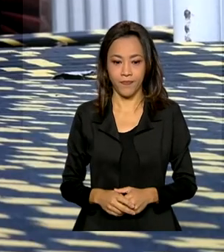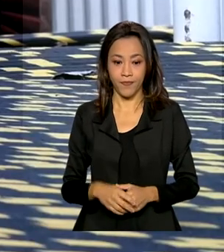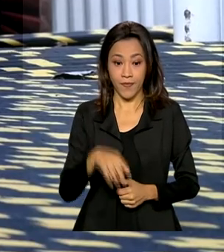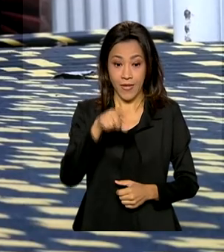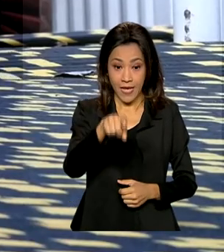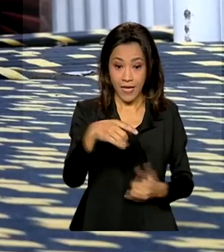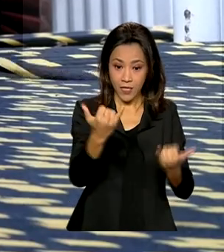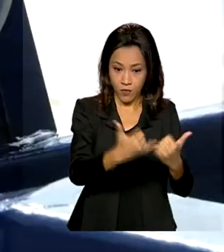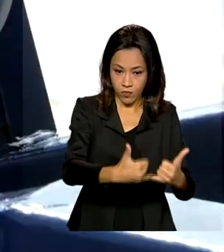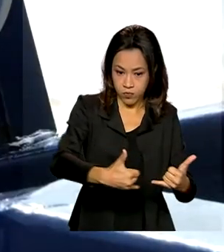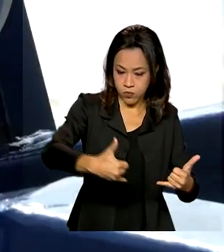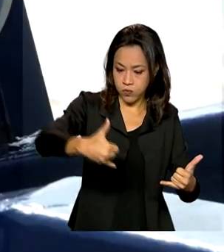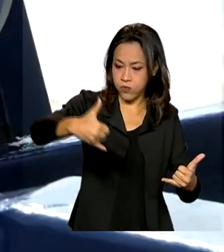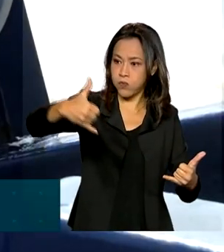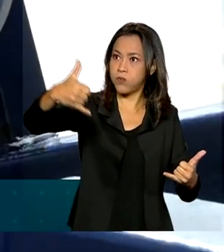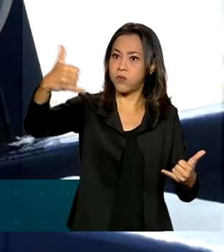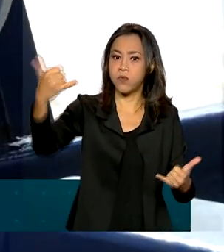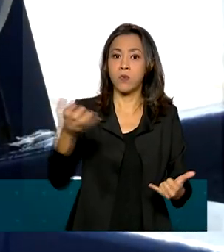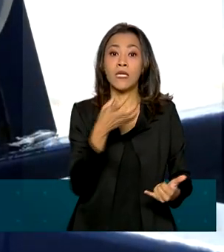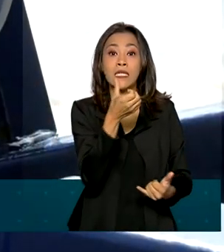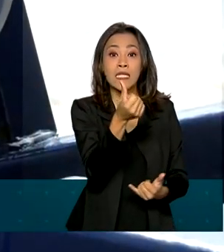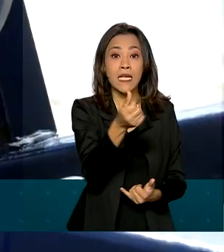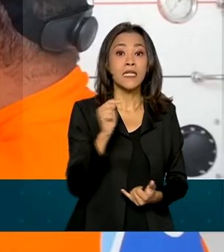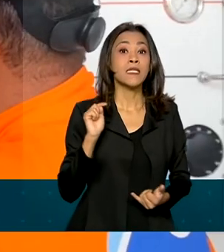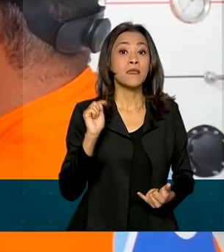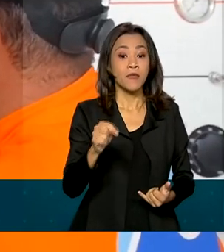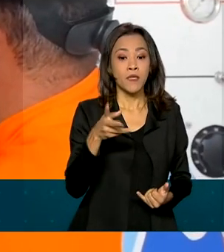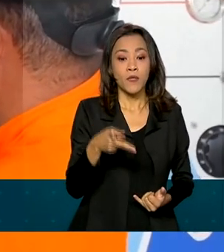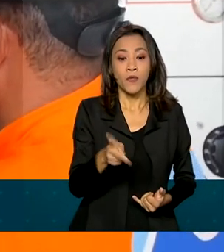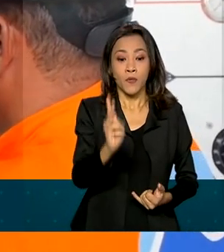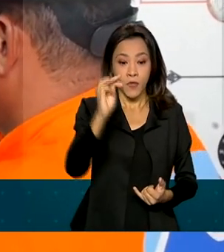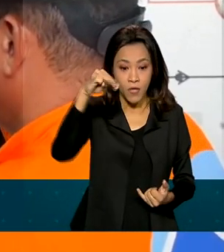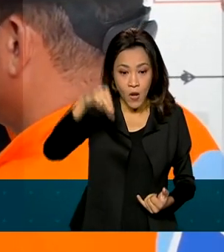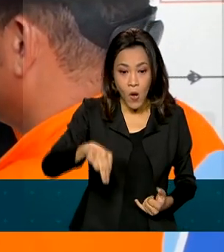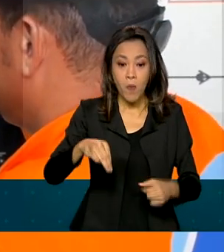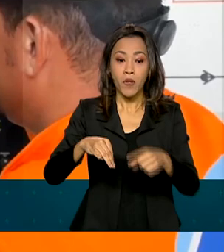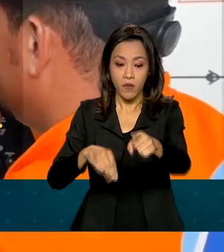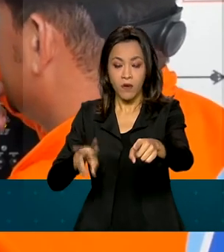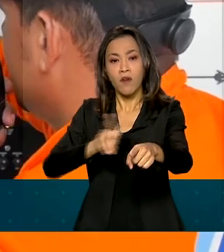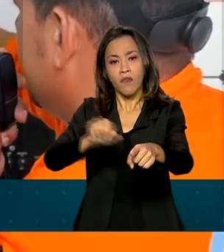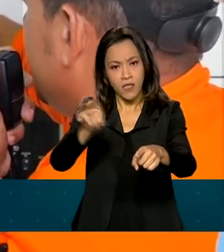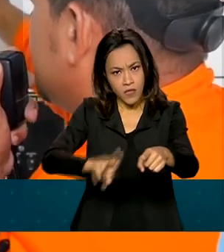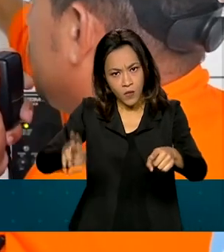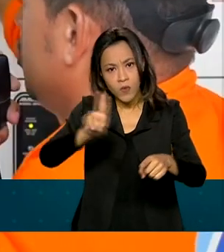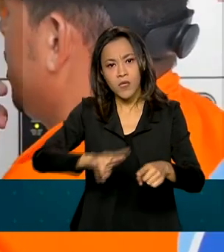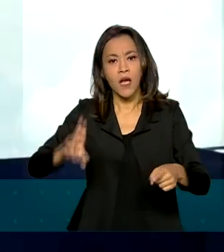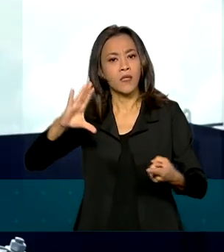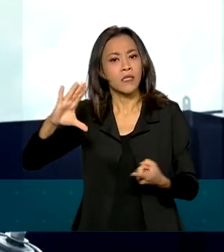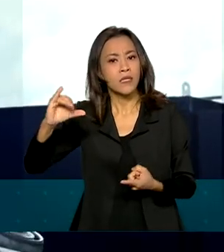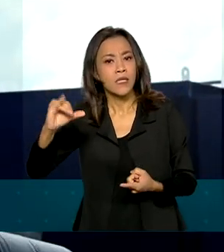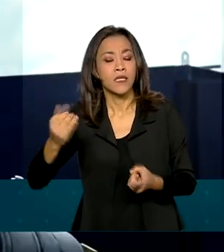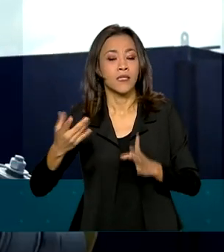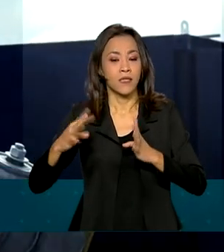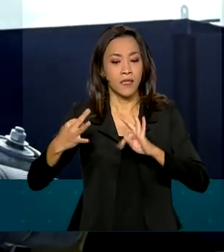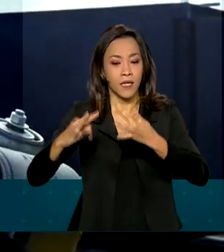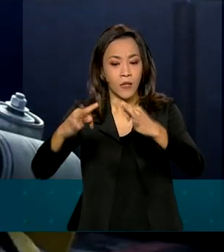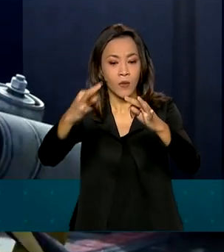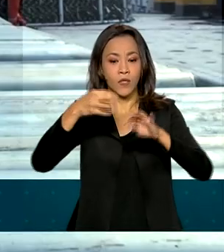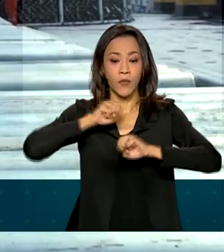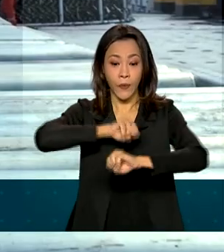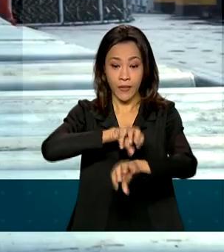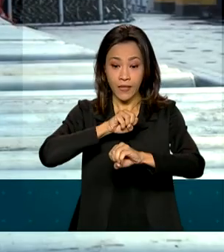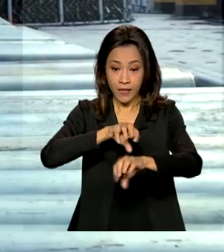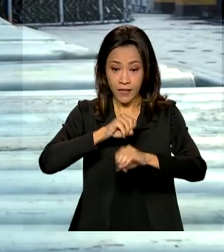cabo submarino tem 6 mil quilômetros de extensão e será utilizado para aplicações em ciência, tecnologia e educação